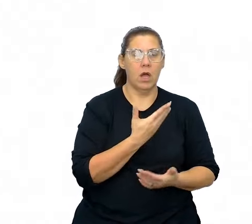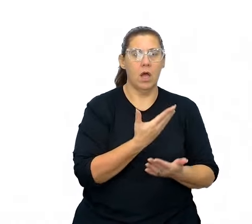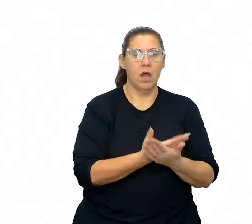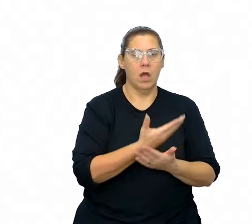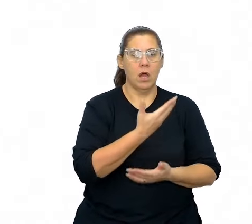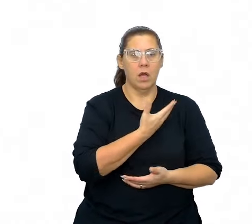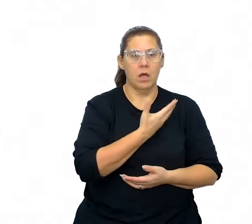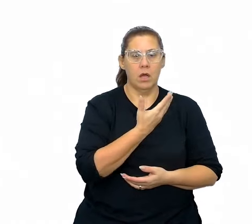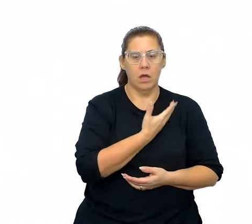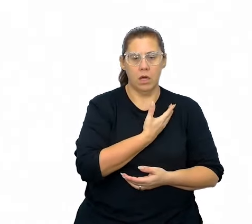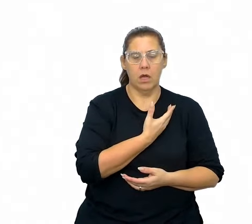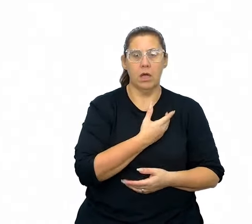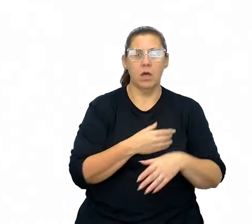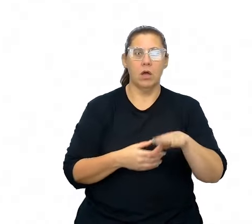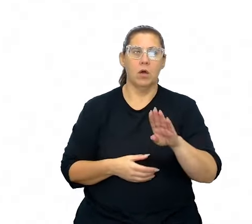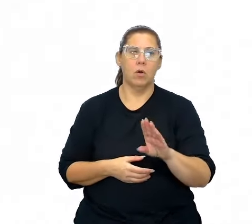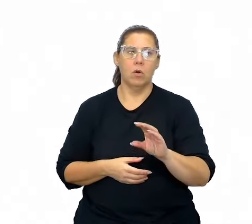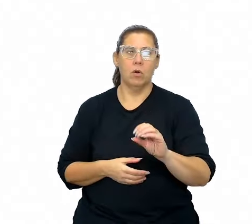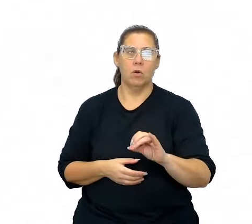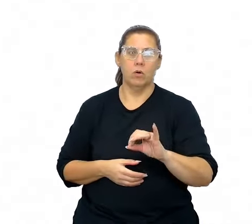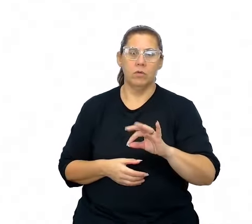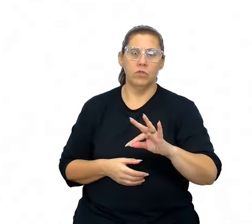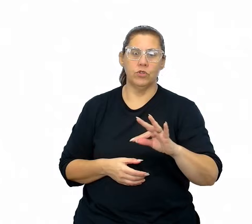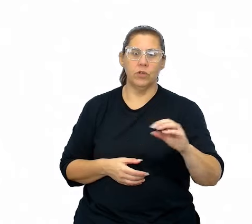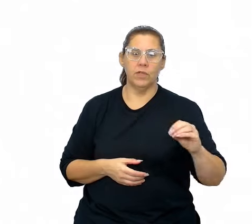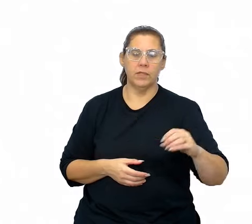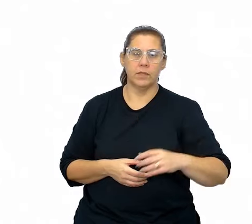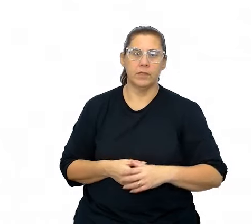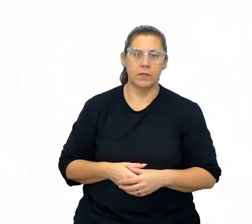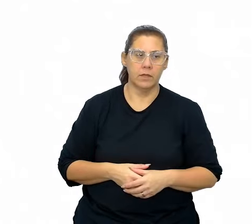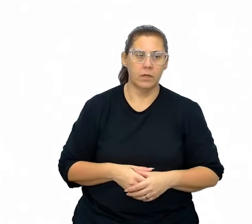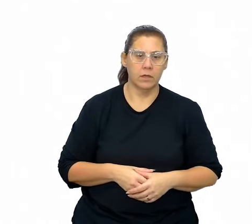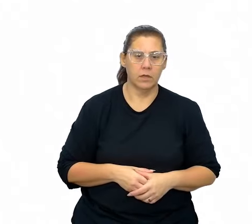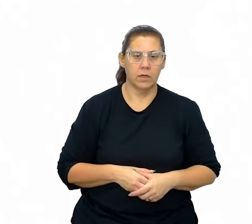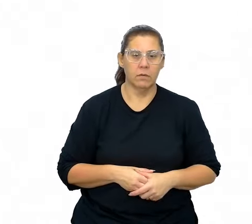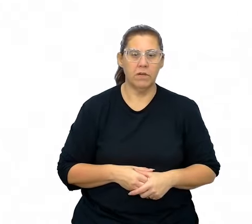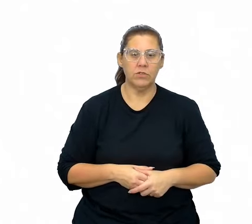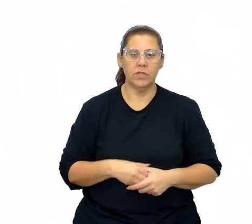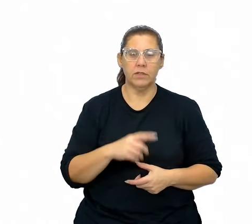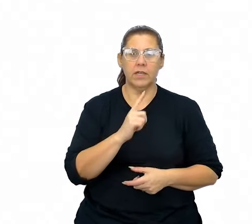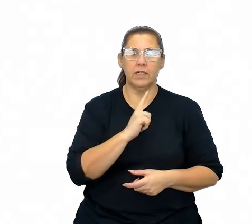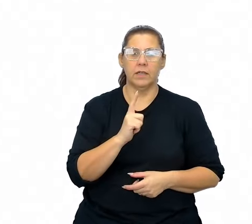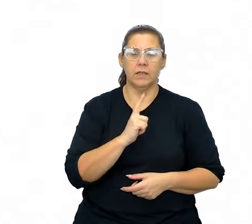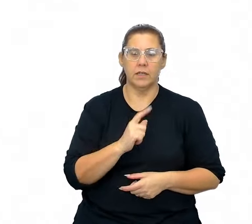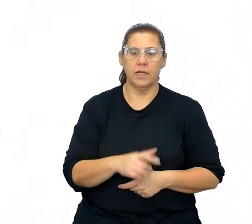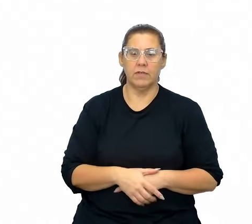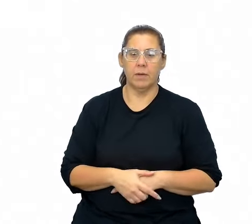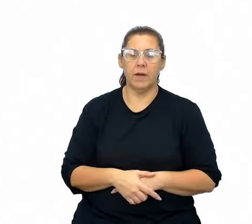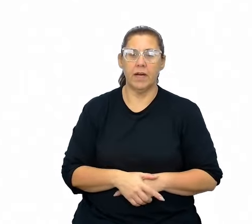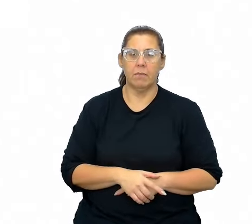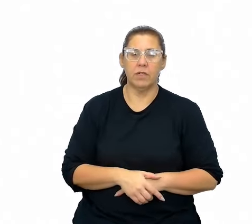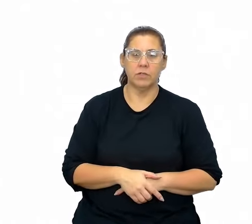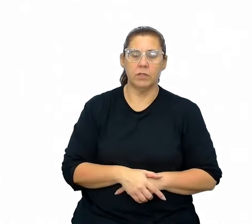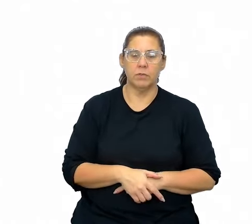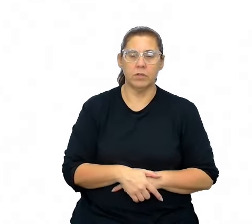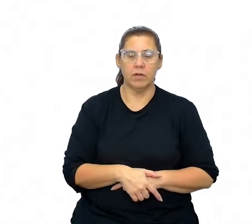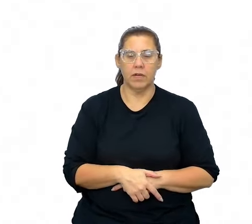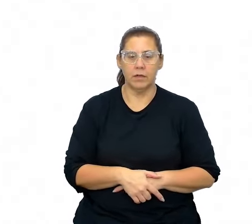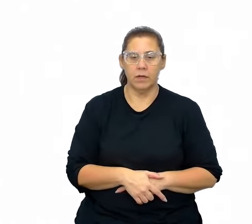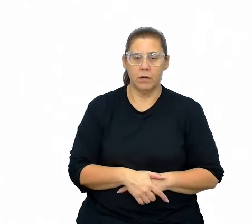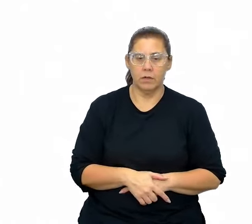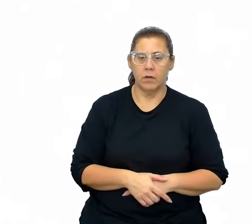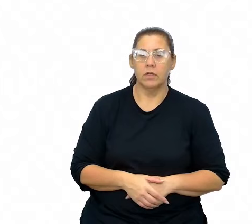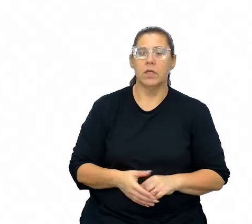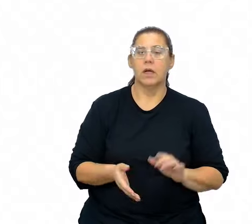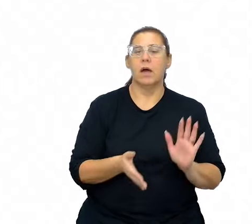informações sobre o Boitatá. E temos um texto que traz essas informações sobre o Boitatá.